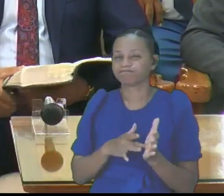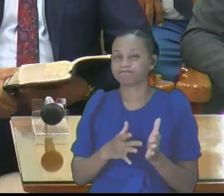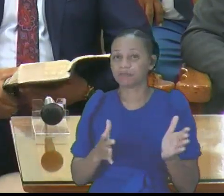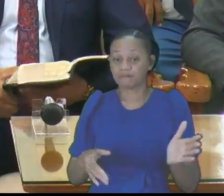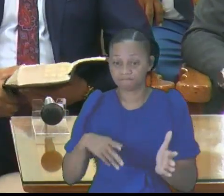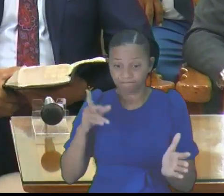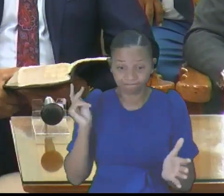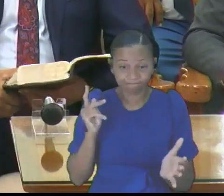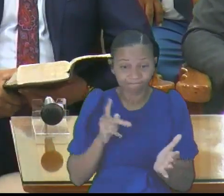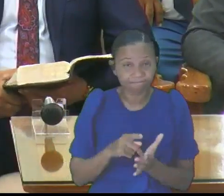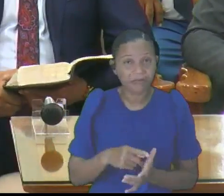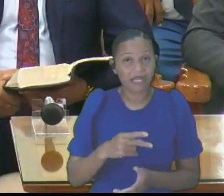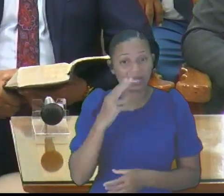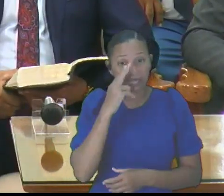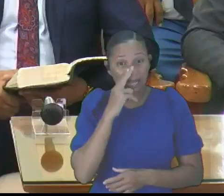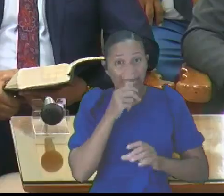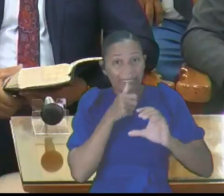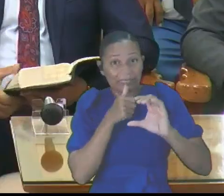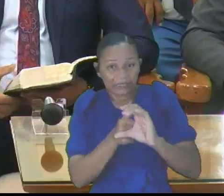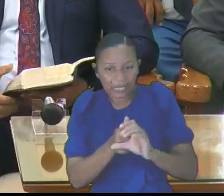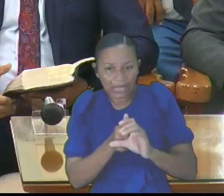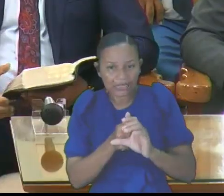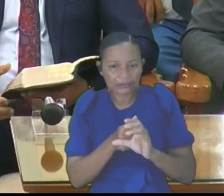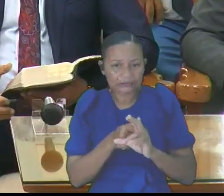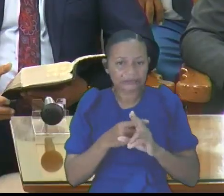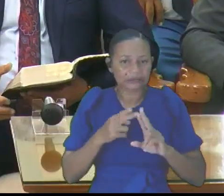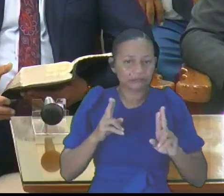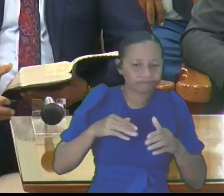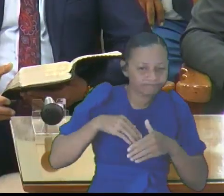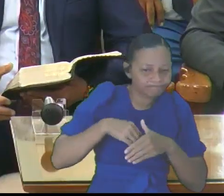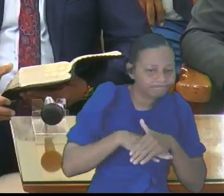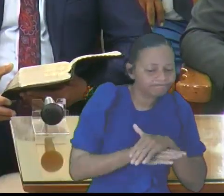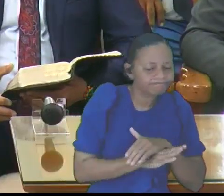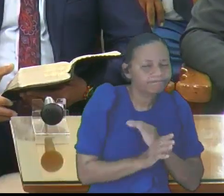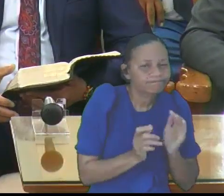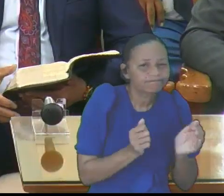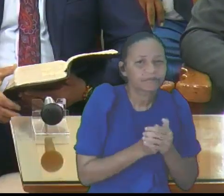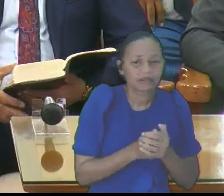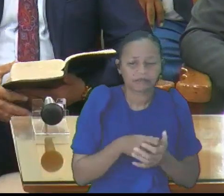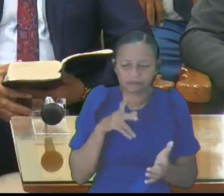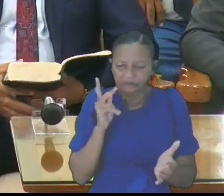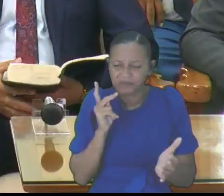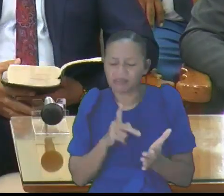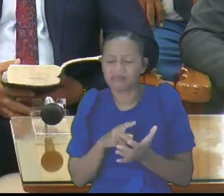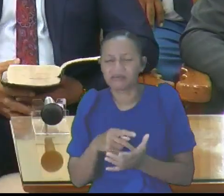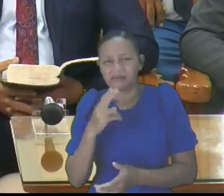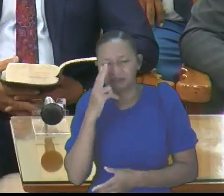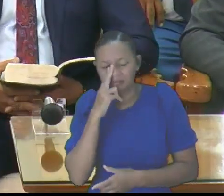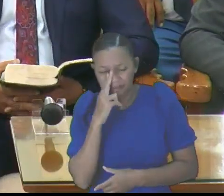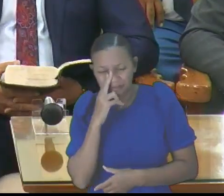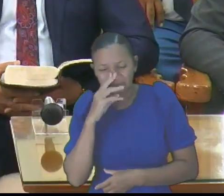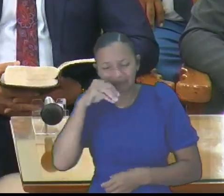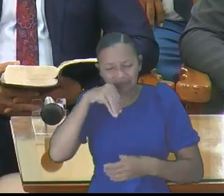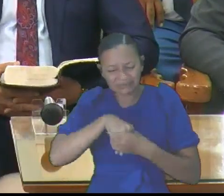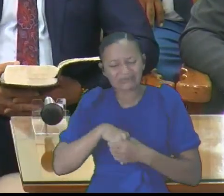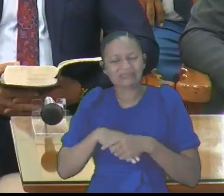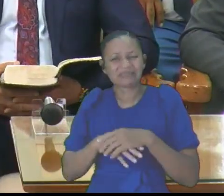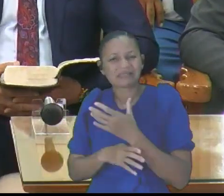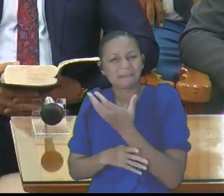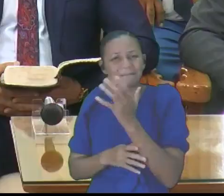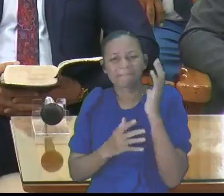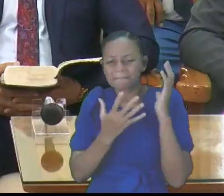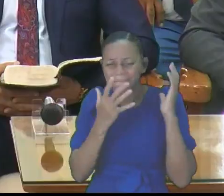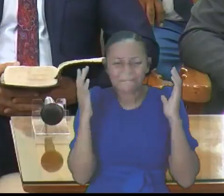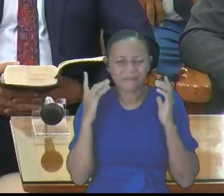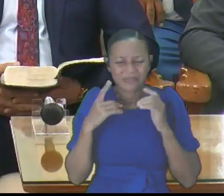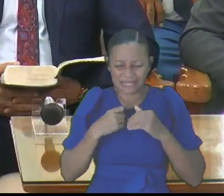Os verdadeiros cristãos estão escondidos. Os verdadeiros cristãos estão no mato. Os verdadeiros cristãos estão